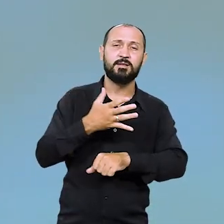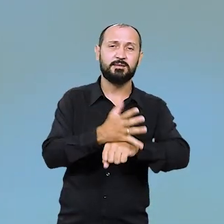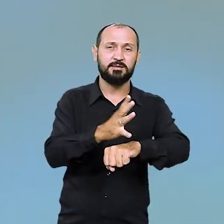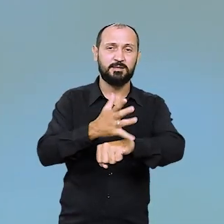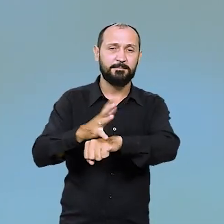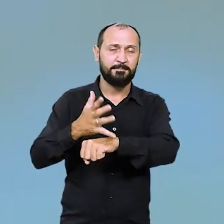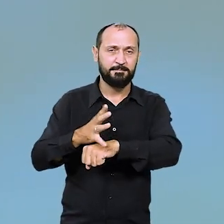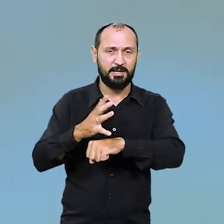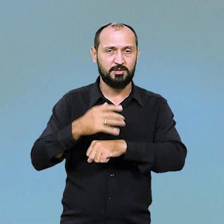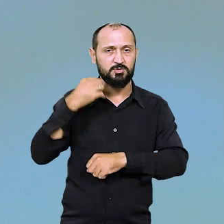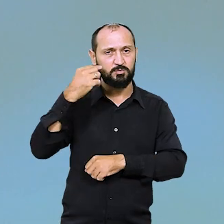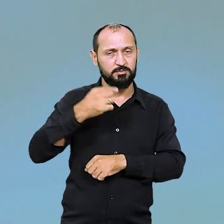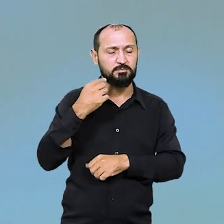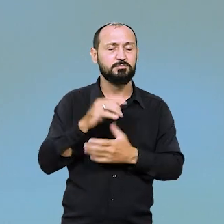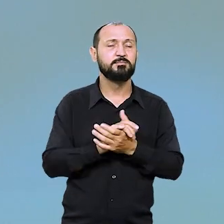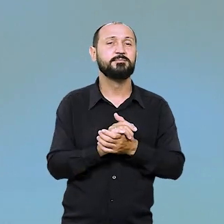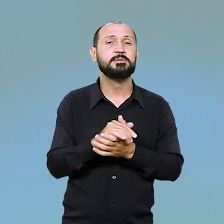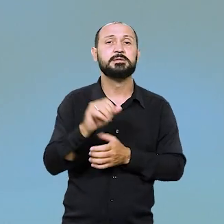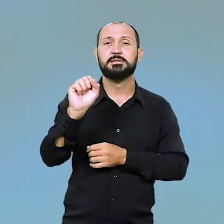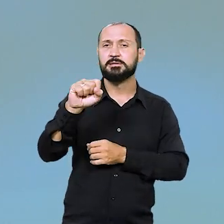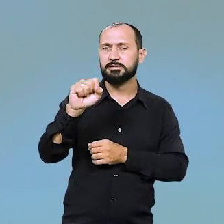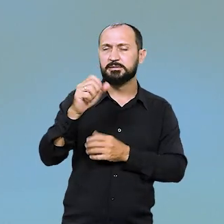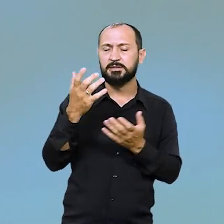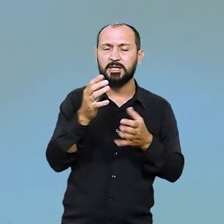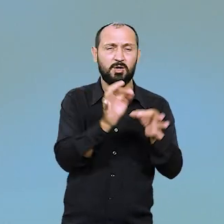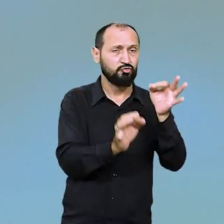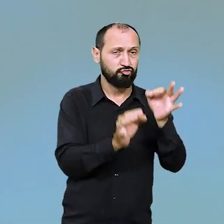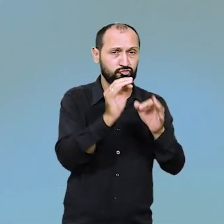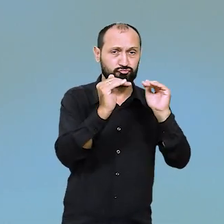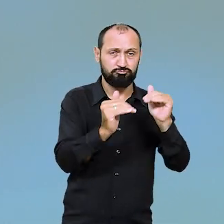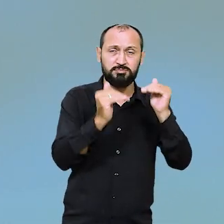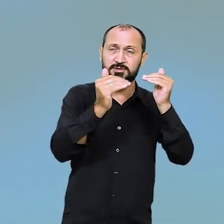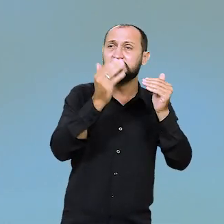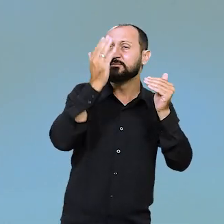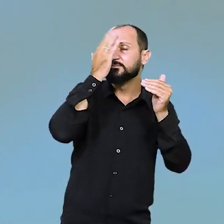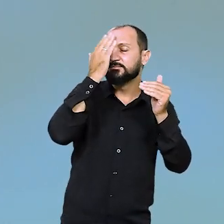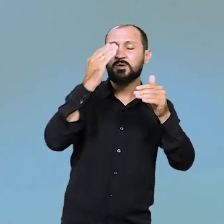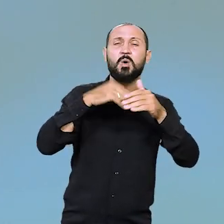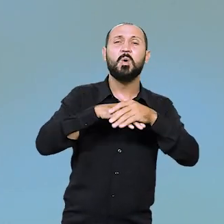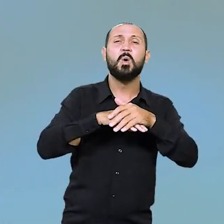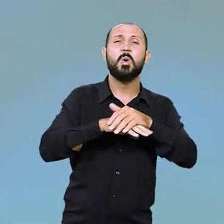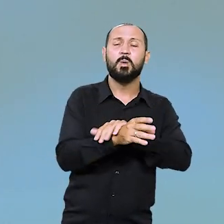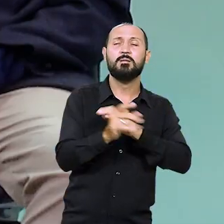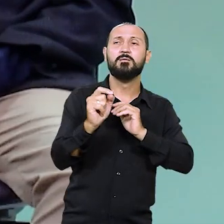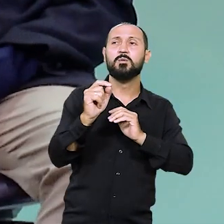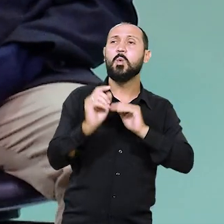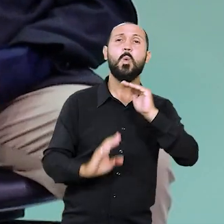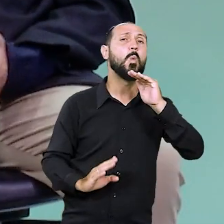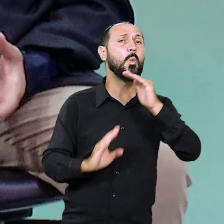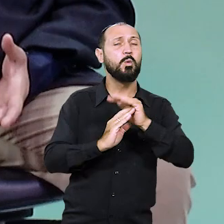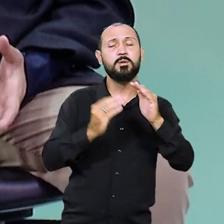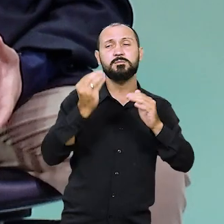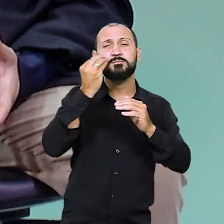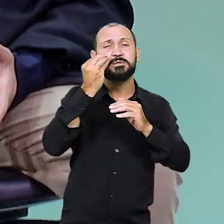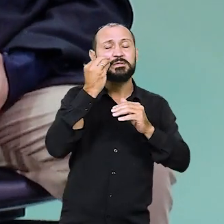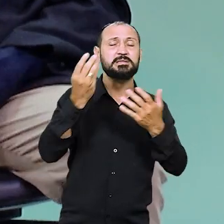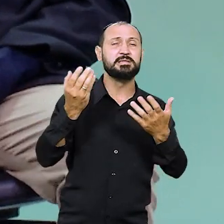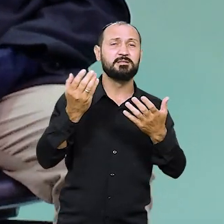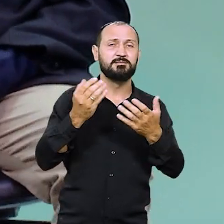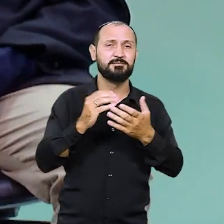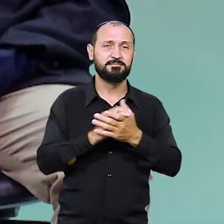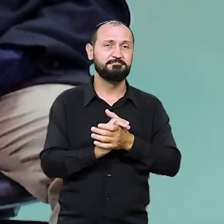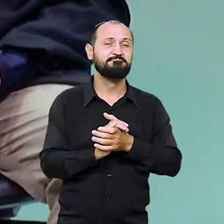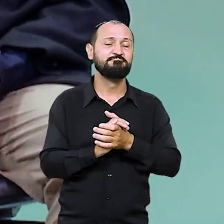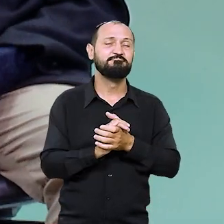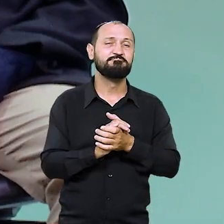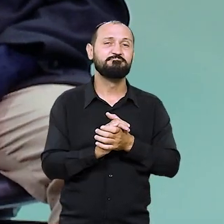Quer dizer, não muda muita coisa, né? Isso já vinha sendo observado na prática advocatícia, né? Isso os juízes já aplicavam isso